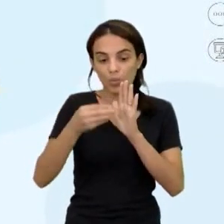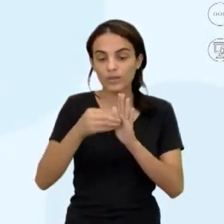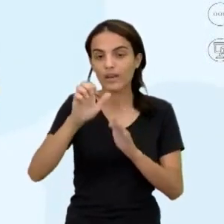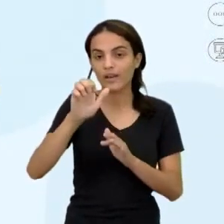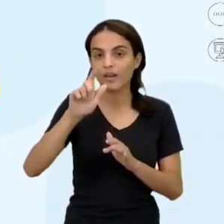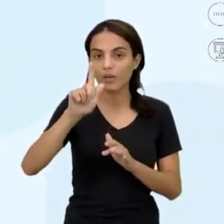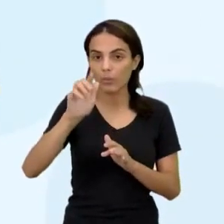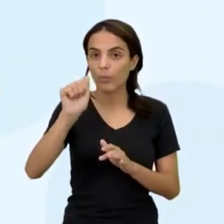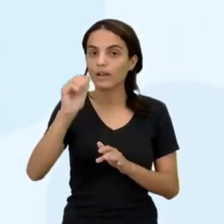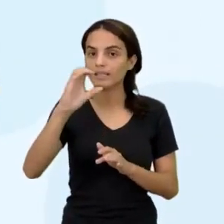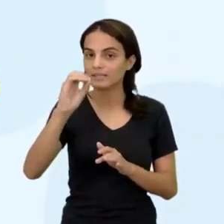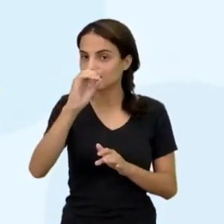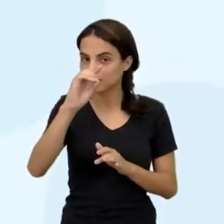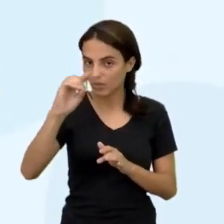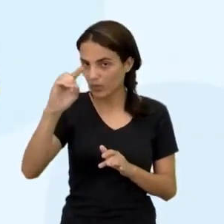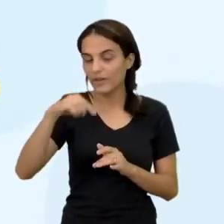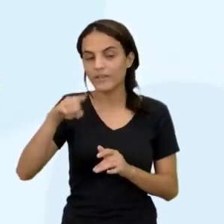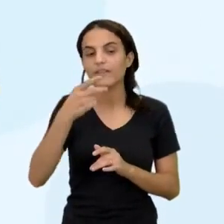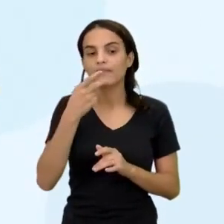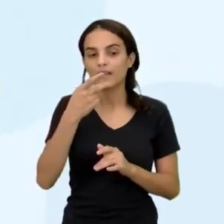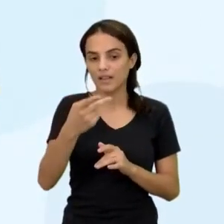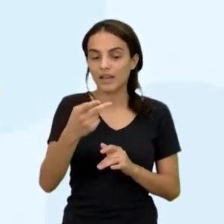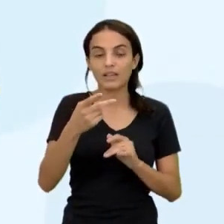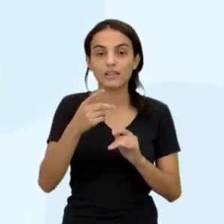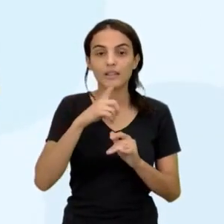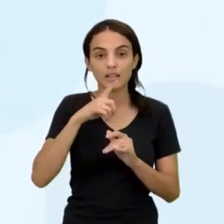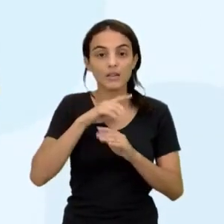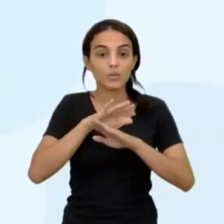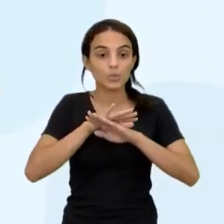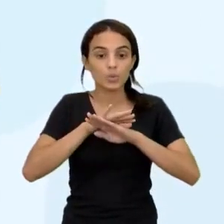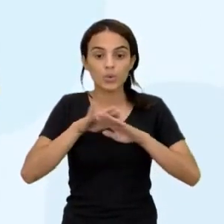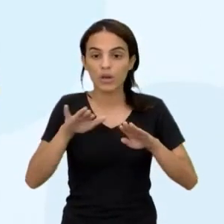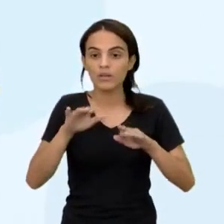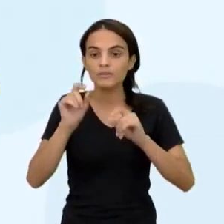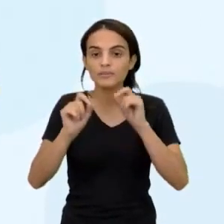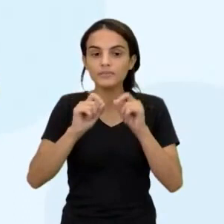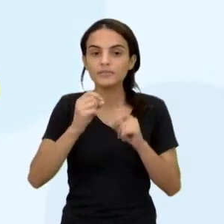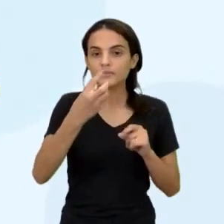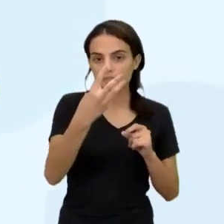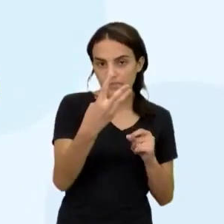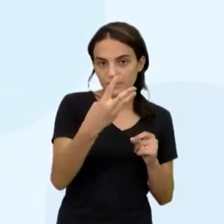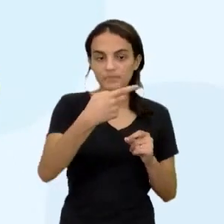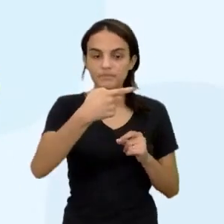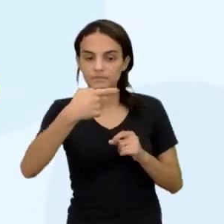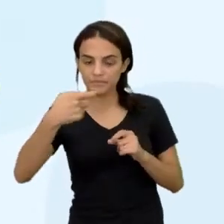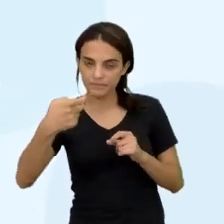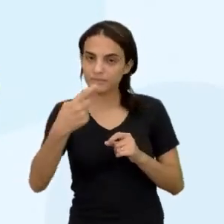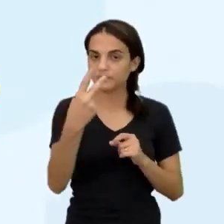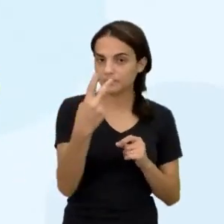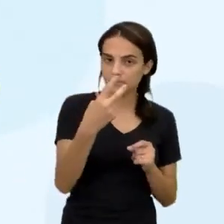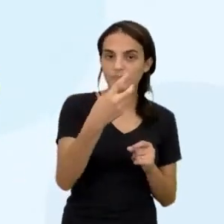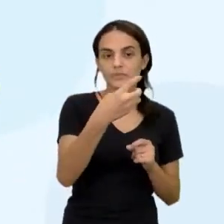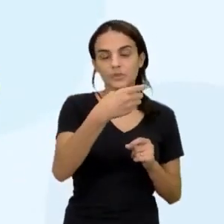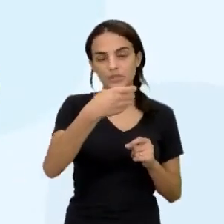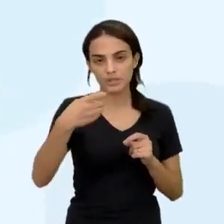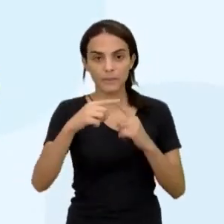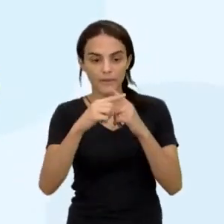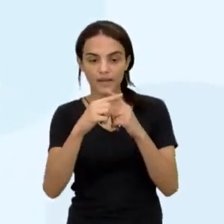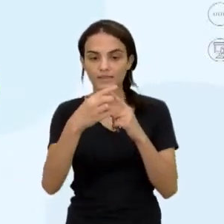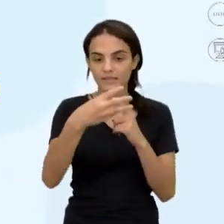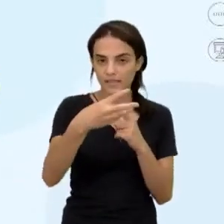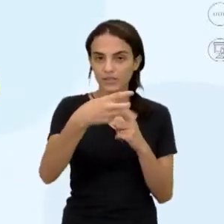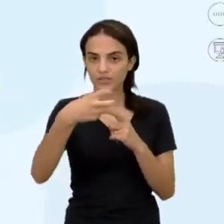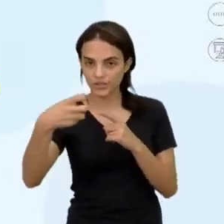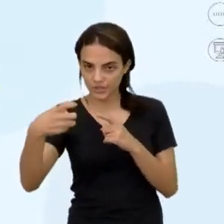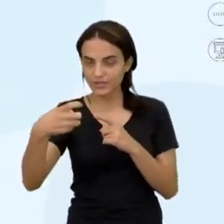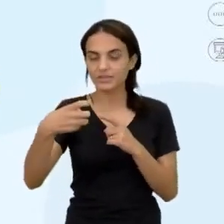equações que a gente vai falar, ela tem só esse tipo aqui, ó, 3x, 2x mais 3x, né, igual